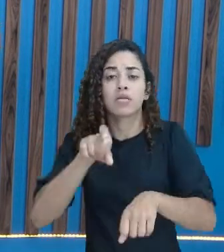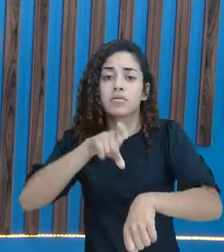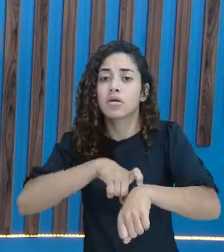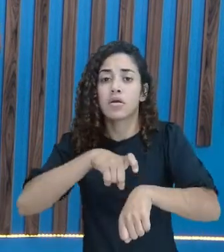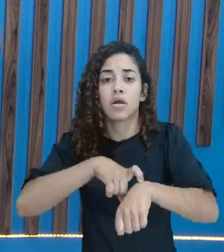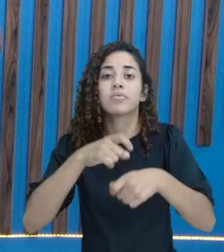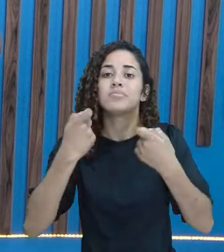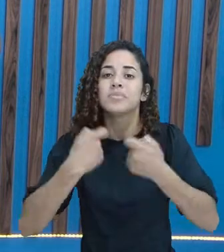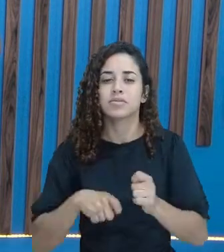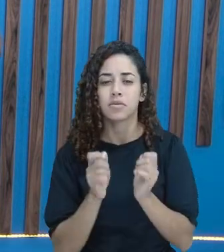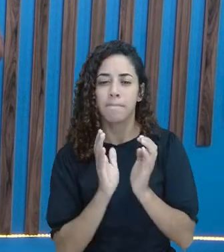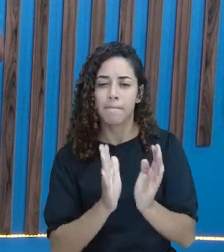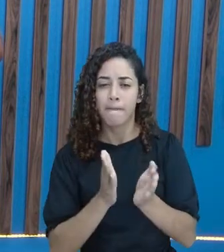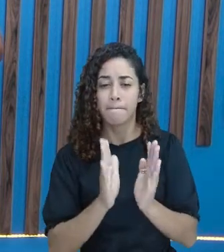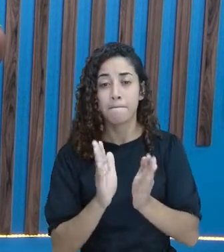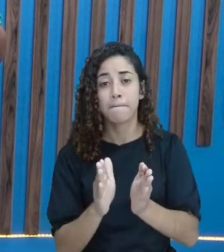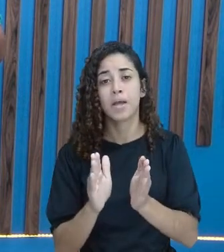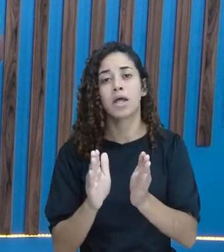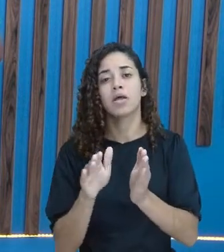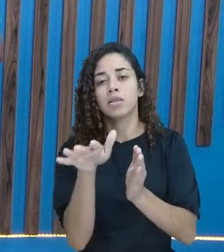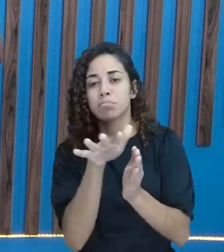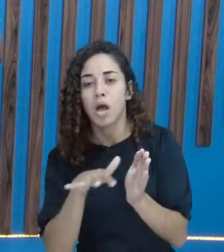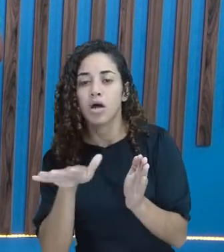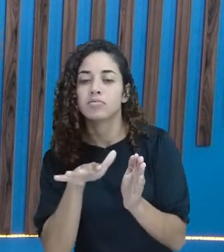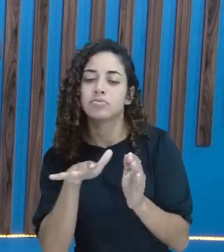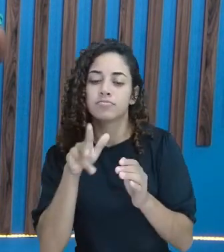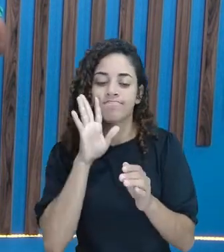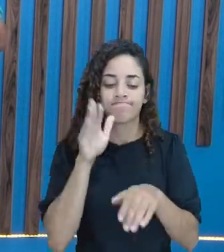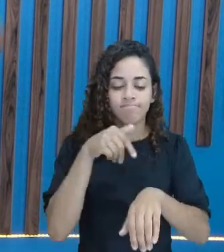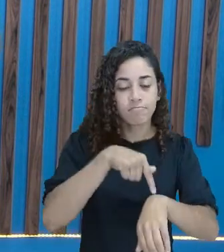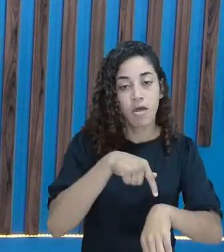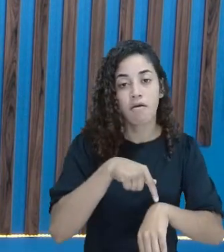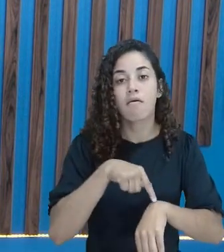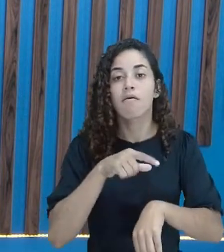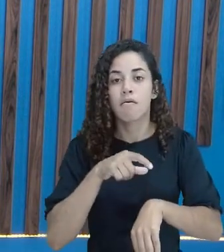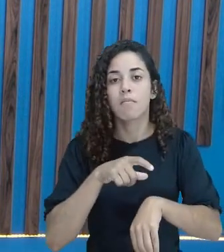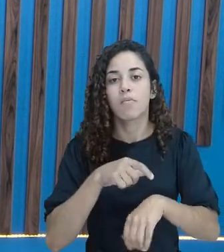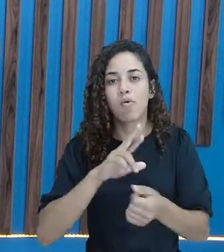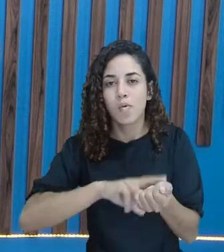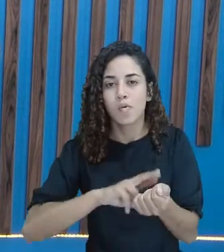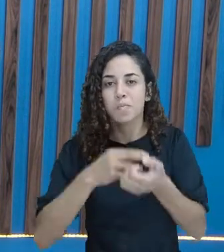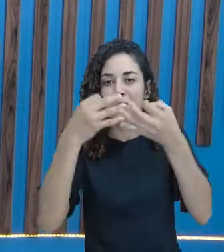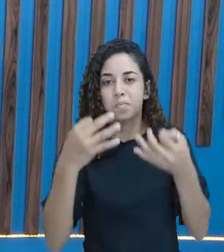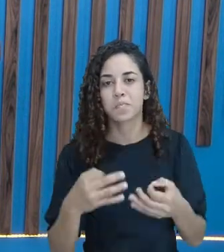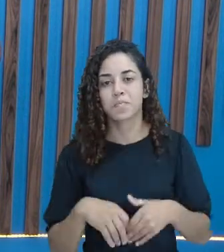seguir o meu trajeto aí no espaço, mas com o tempo, o ritmo correto.